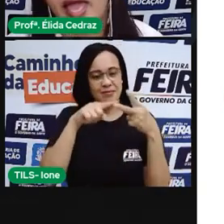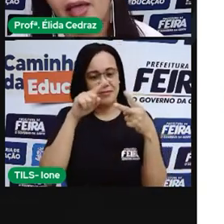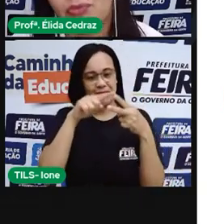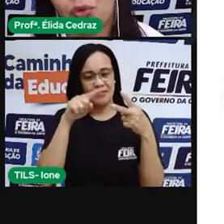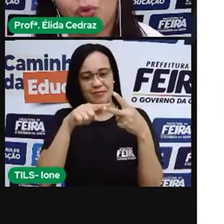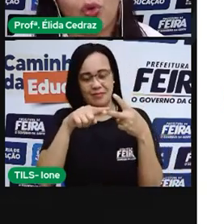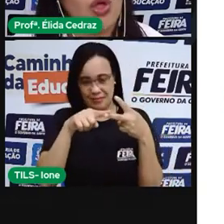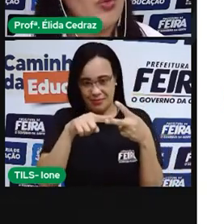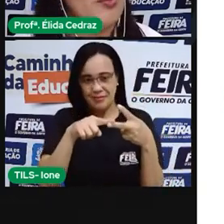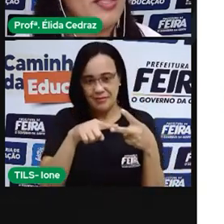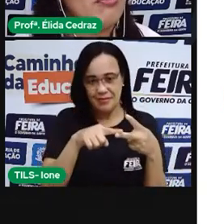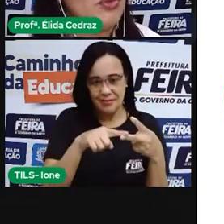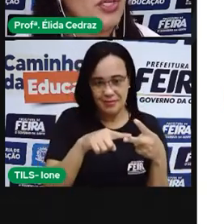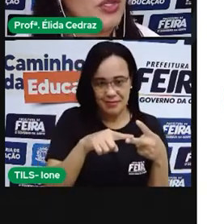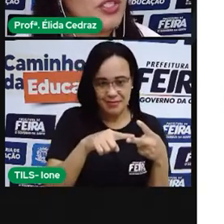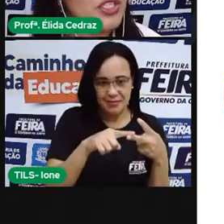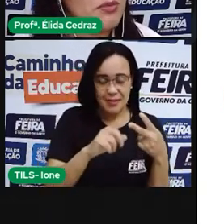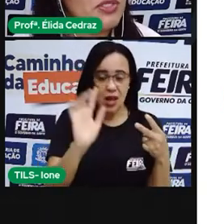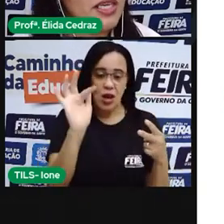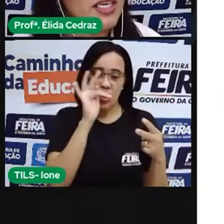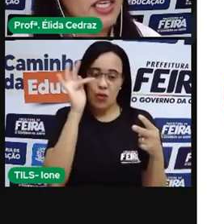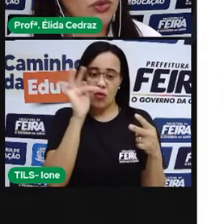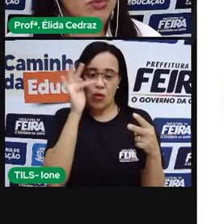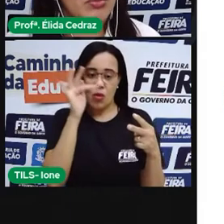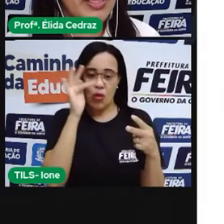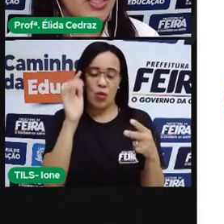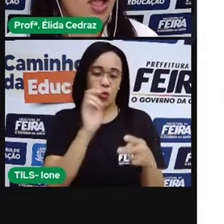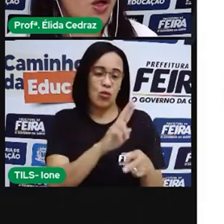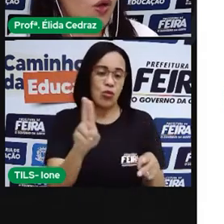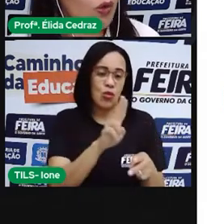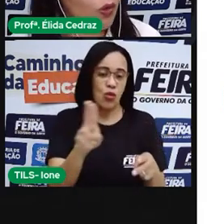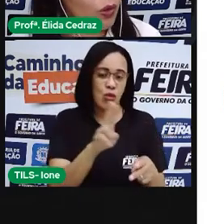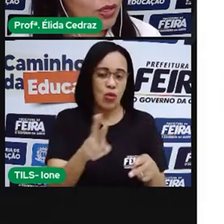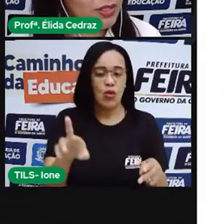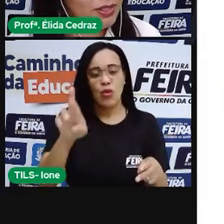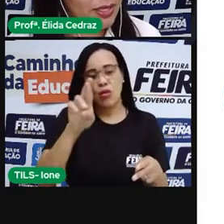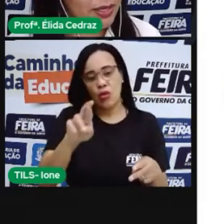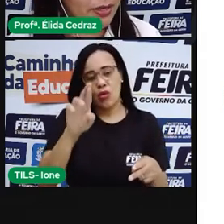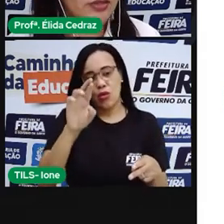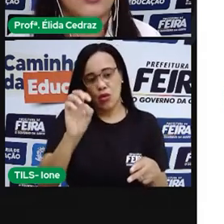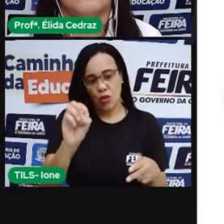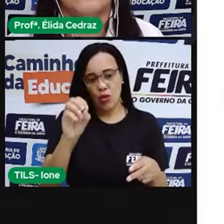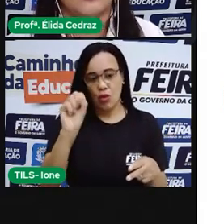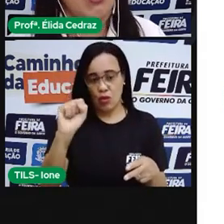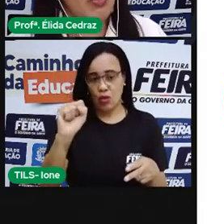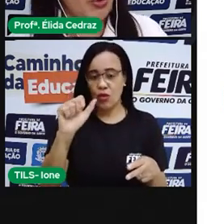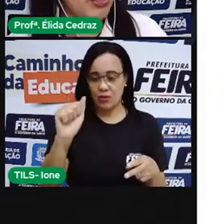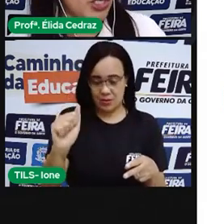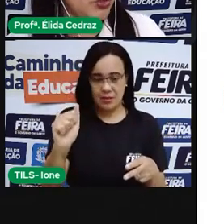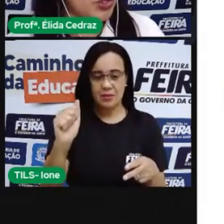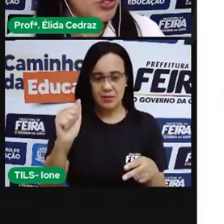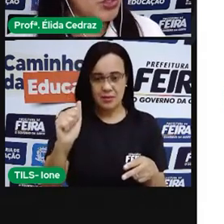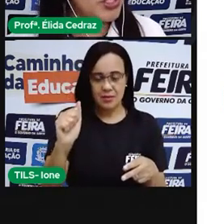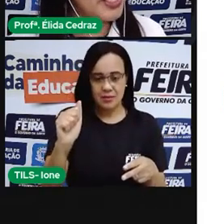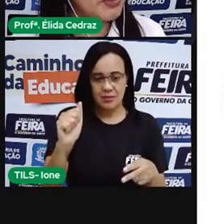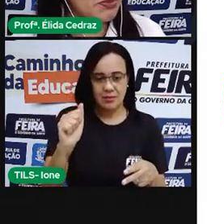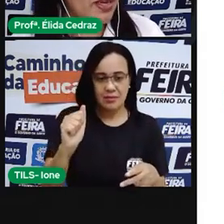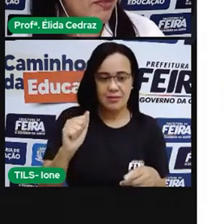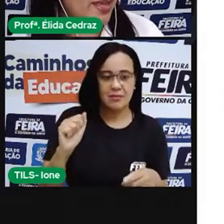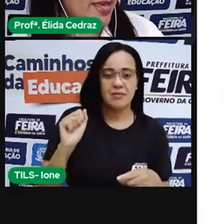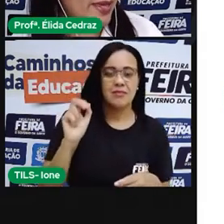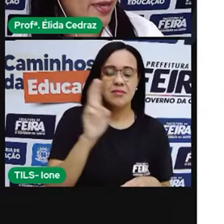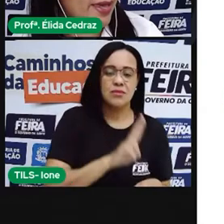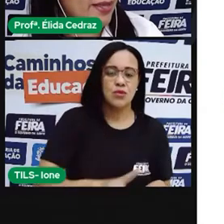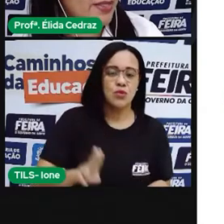ver a flor. Qual o nome da flor que nós temos aí? Uma rosa. Qual é o objeto que nós utilizamos